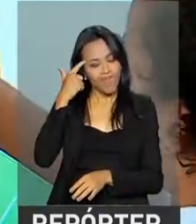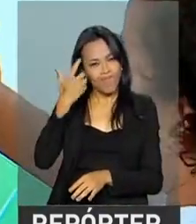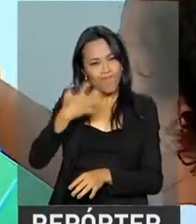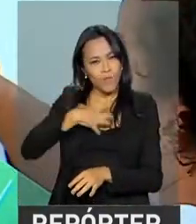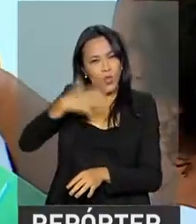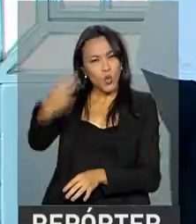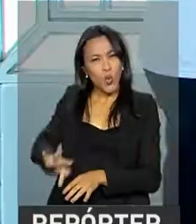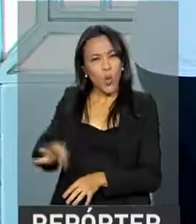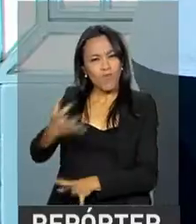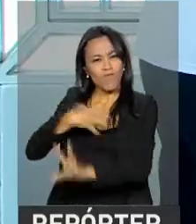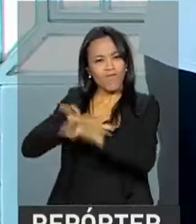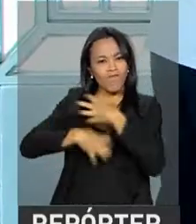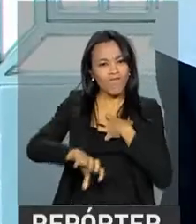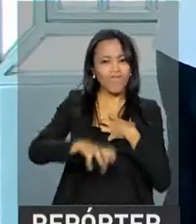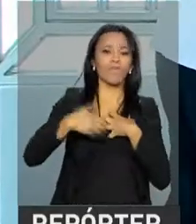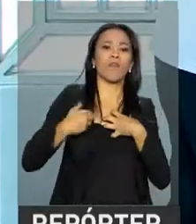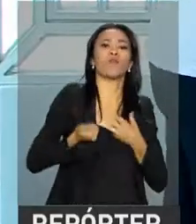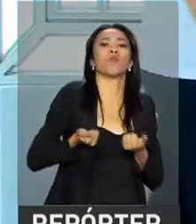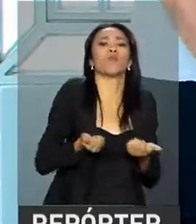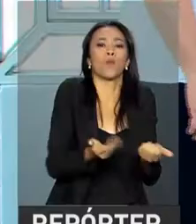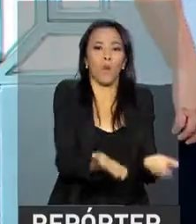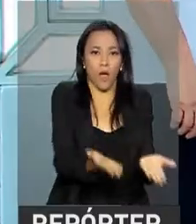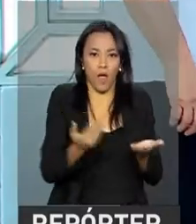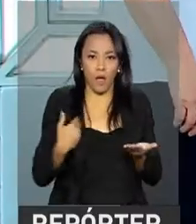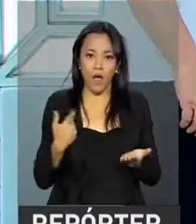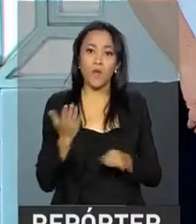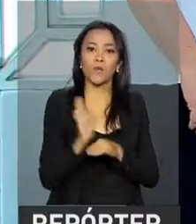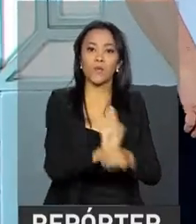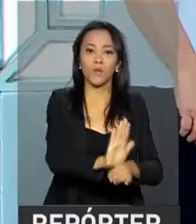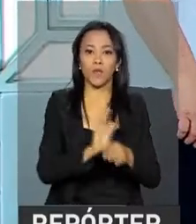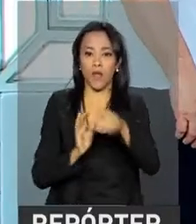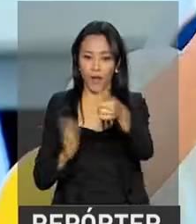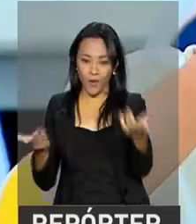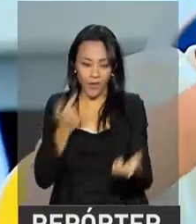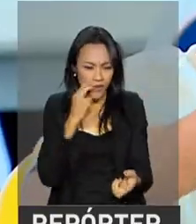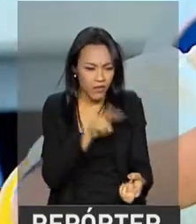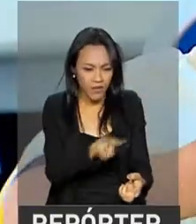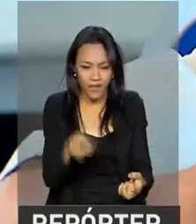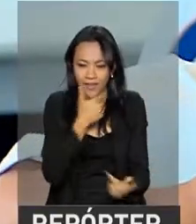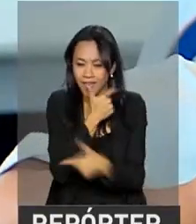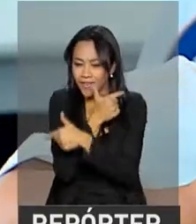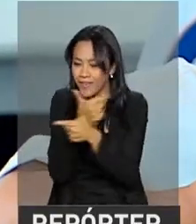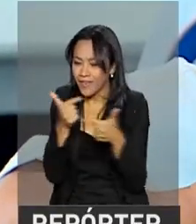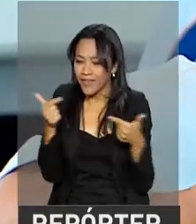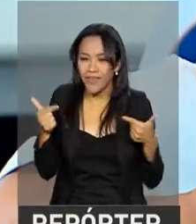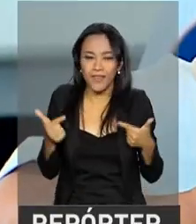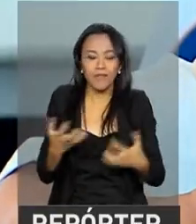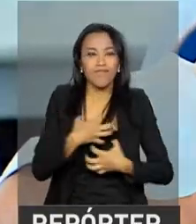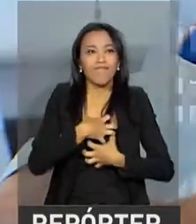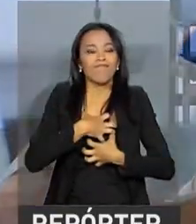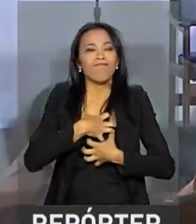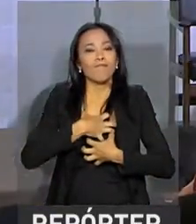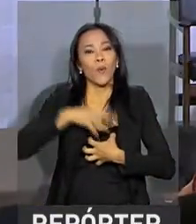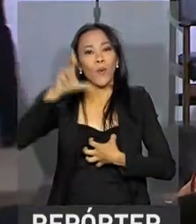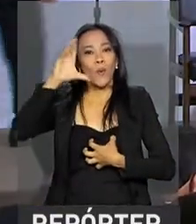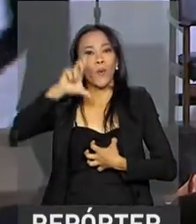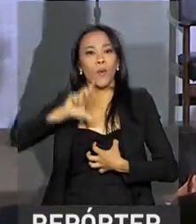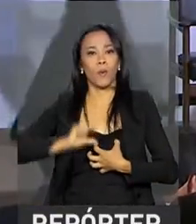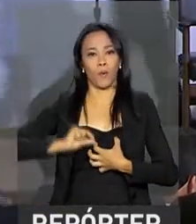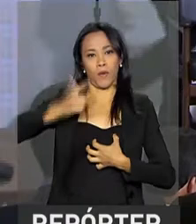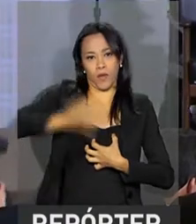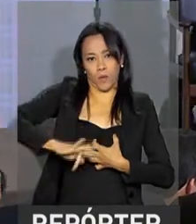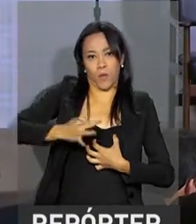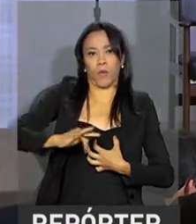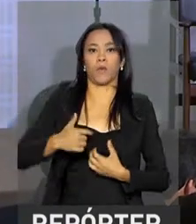por doação hoje nós vemos as crianças sorrindo isso traz um pouco de alento para a nossa dor a dedicação